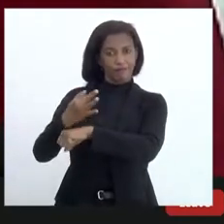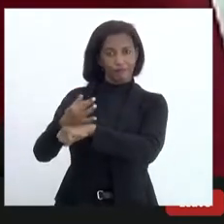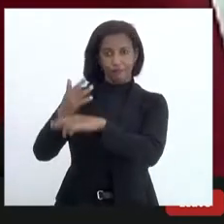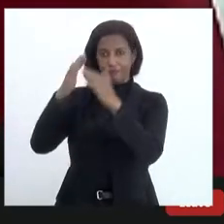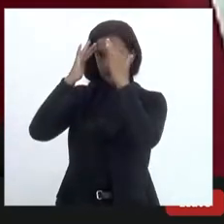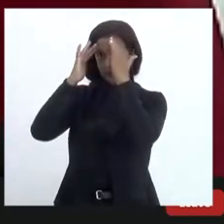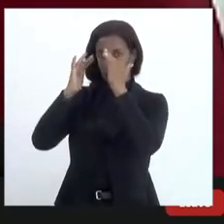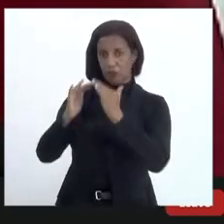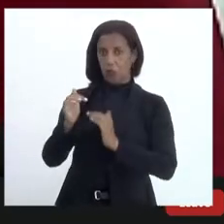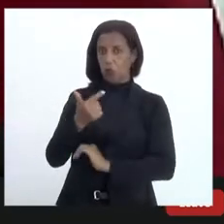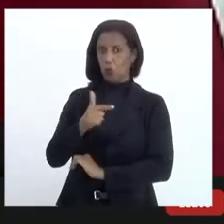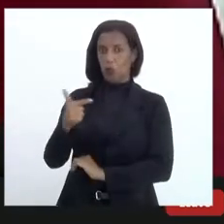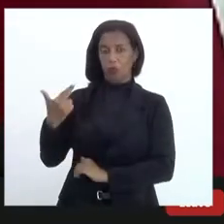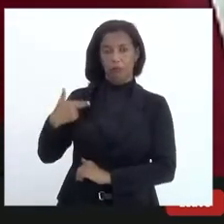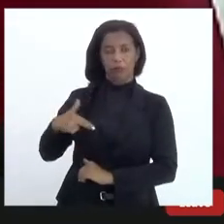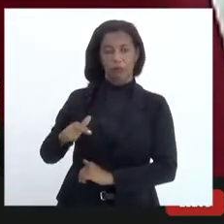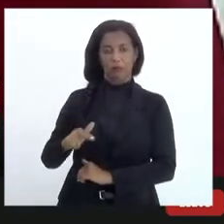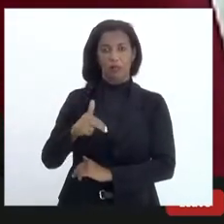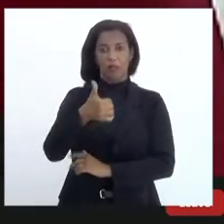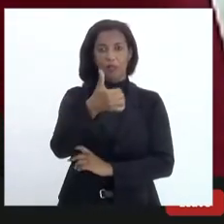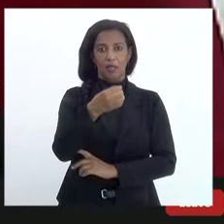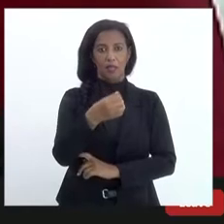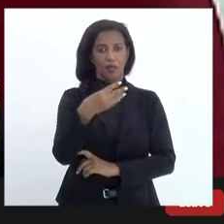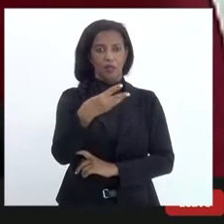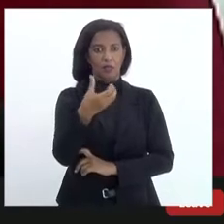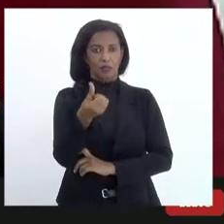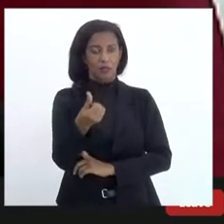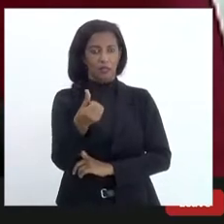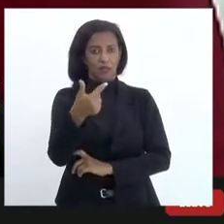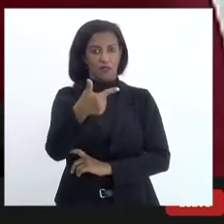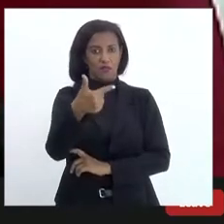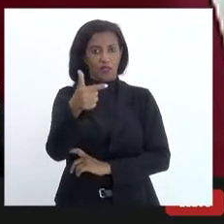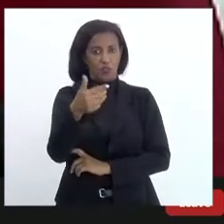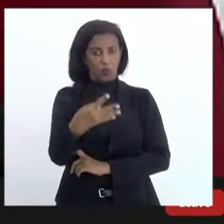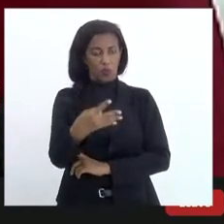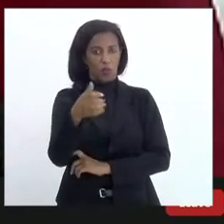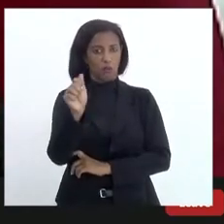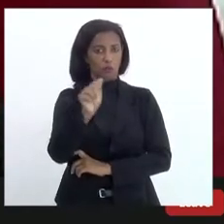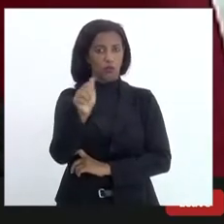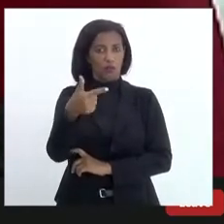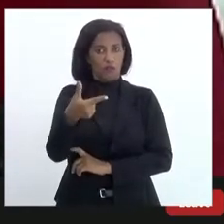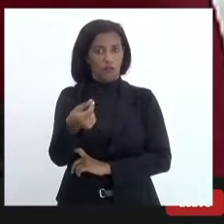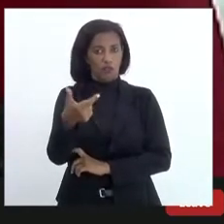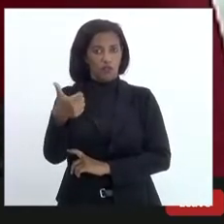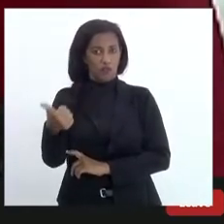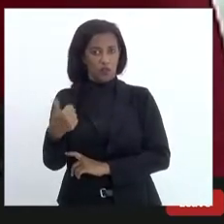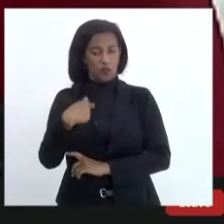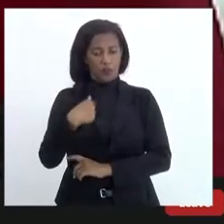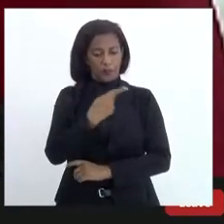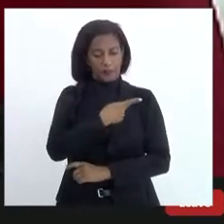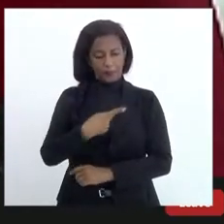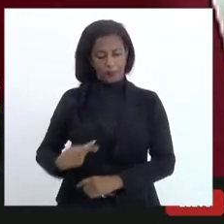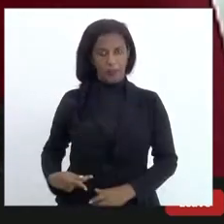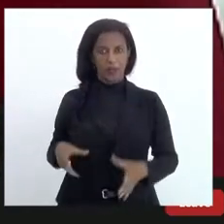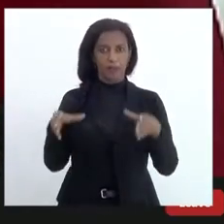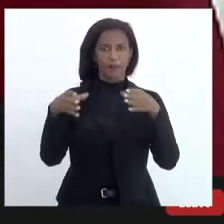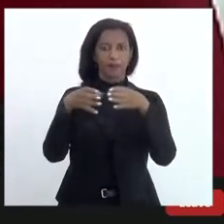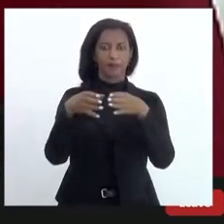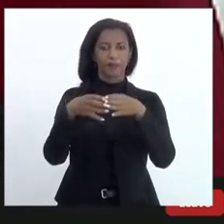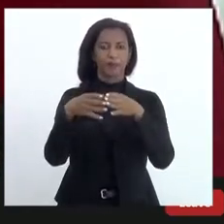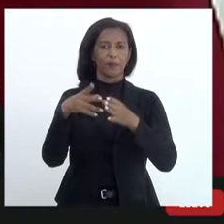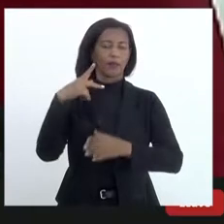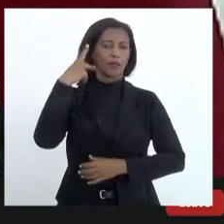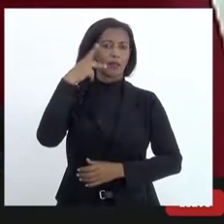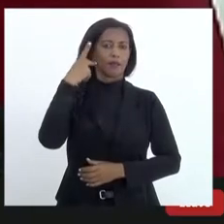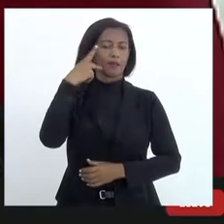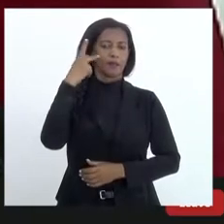Às 10 horas e 35 minutos do dia 24 de agosto de 2021, na condição de presidente da Comissão Parlamentar